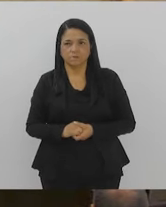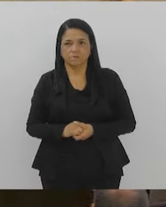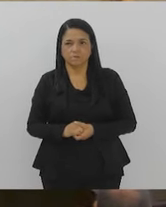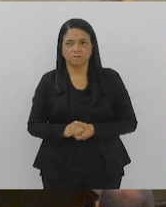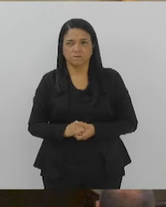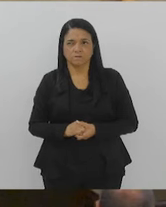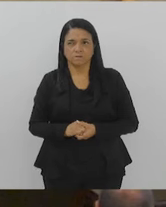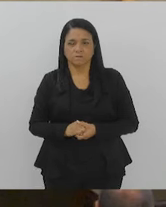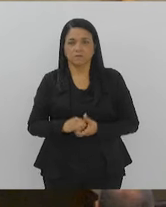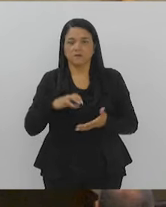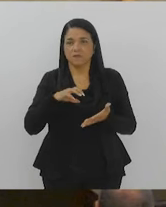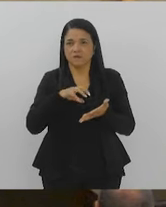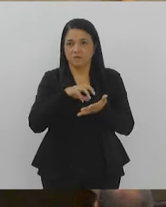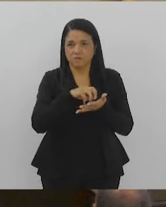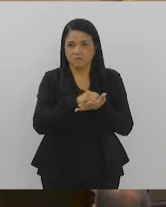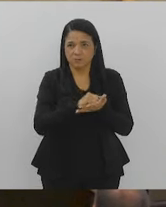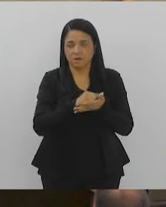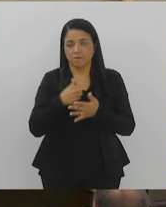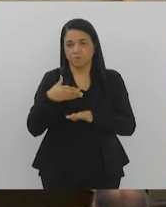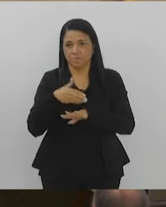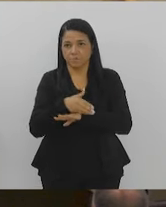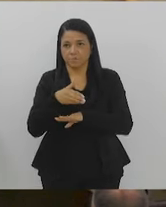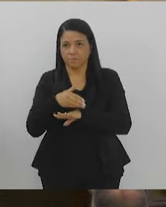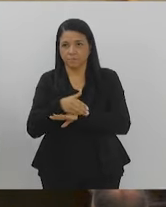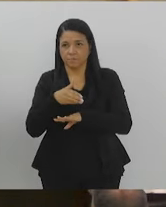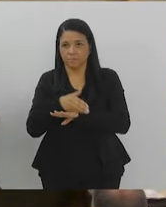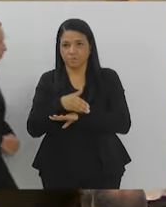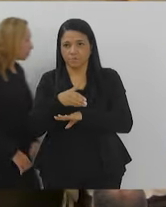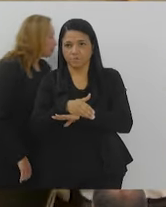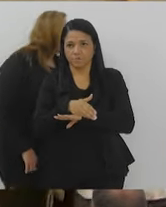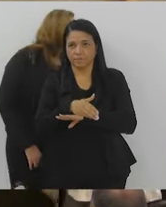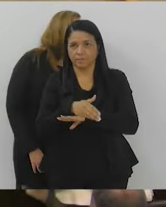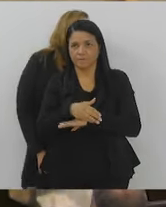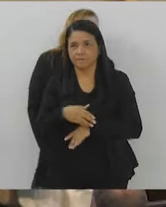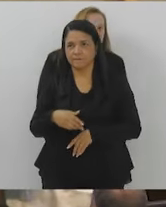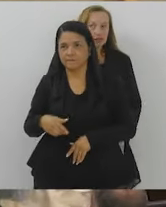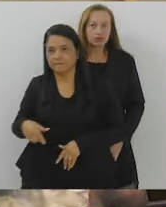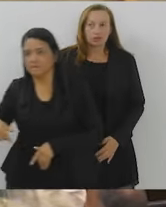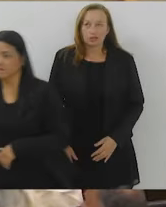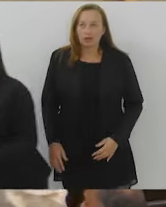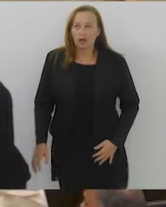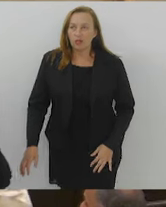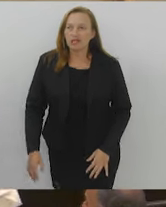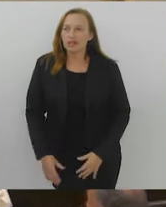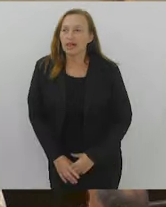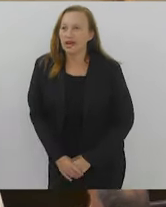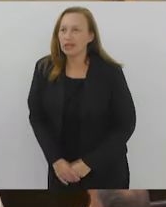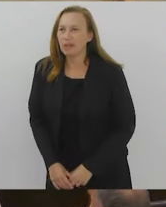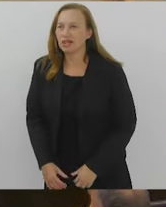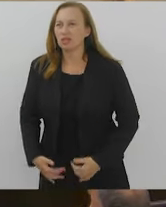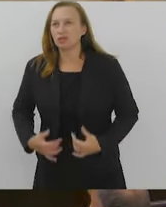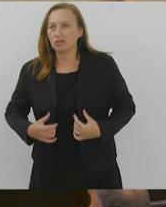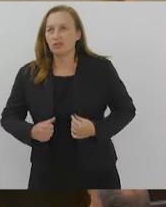Registrar aqui a presença da esposa do nosso deputado federal,